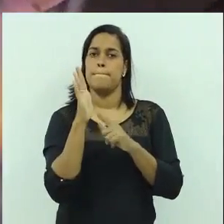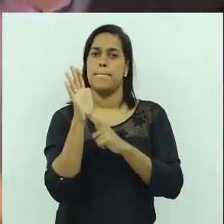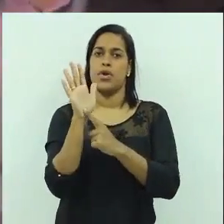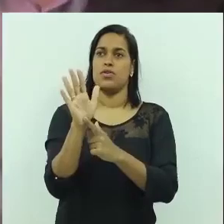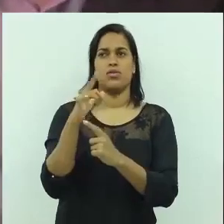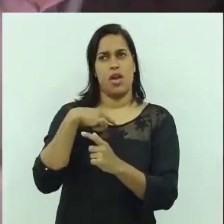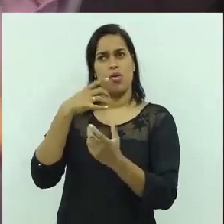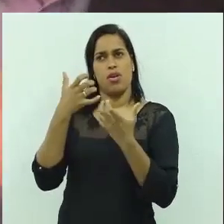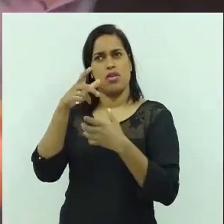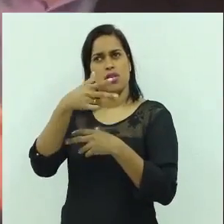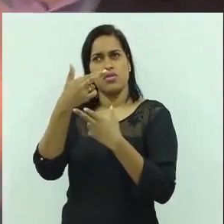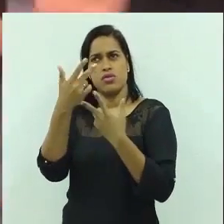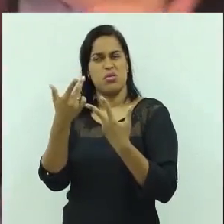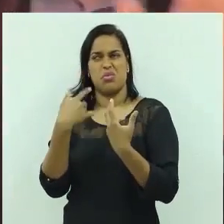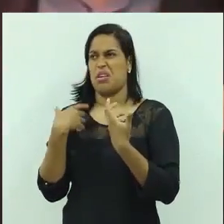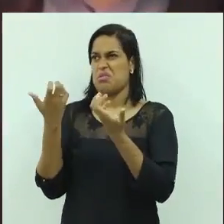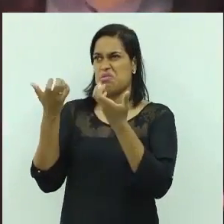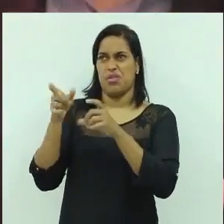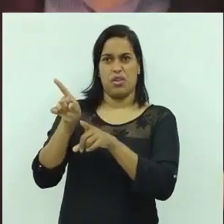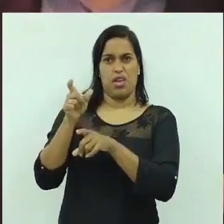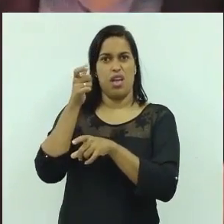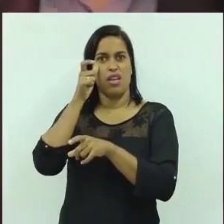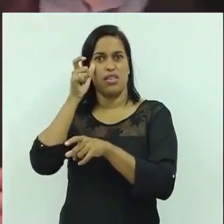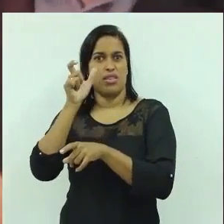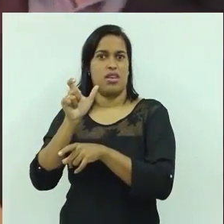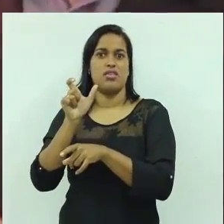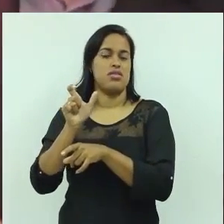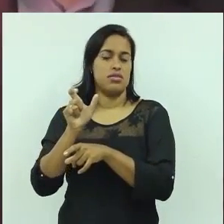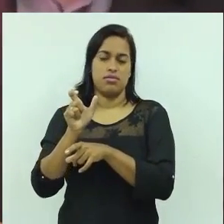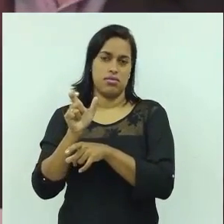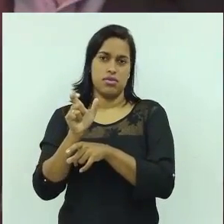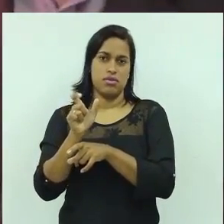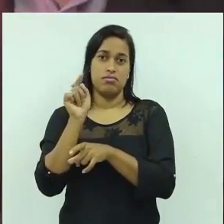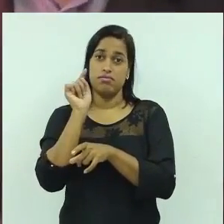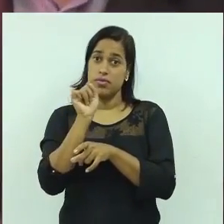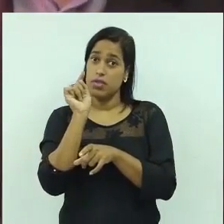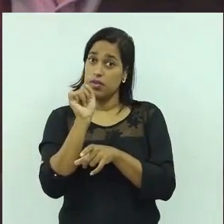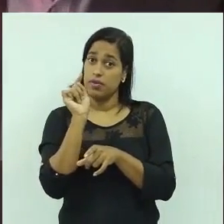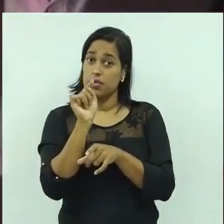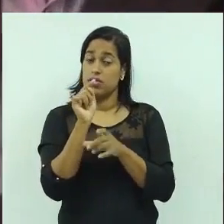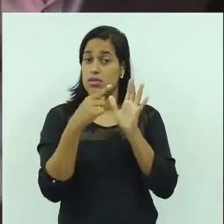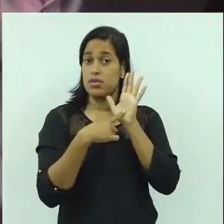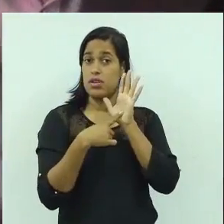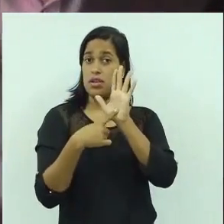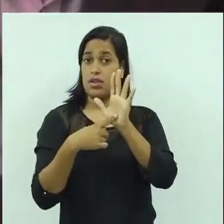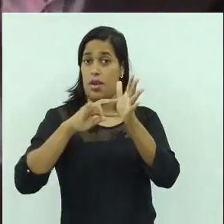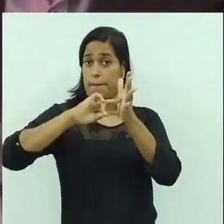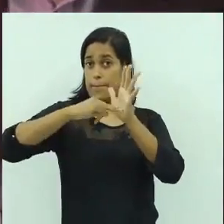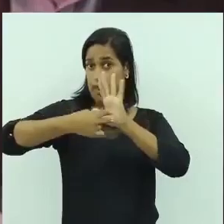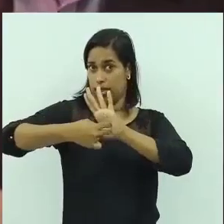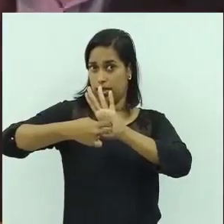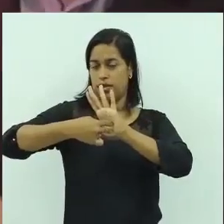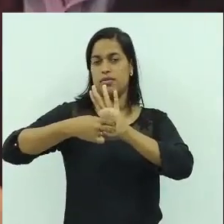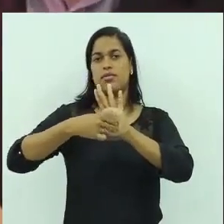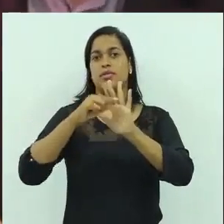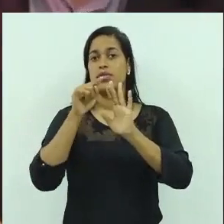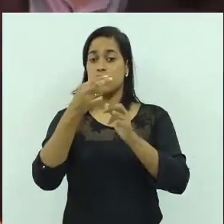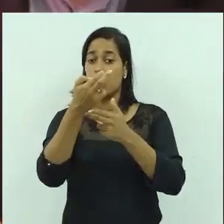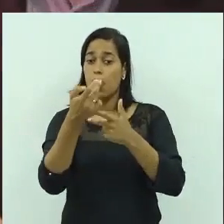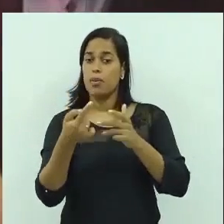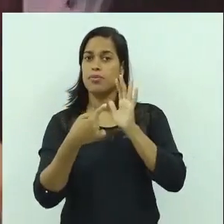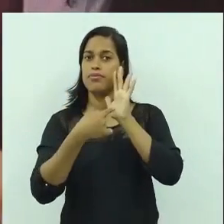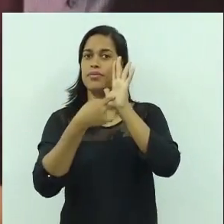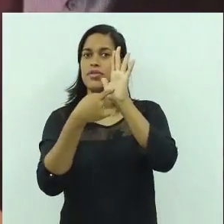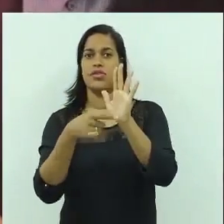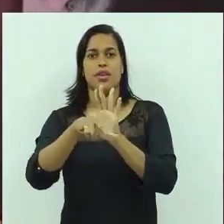vou levar esse objeto. Outros dizem: não achei interessante. Então, você está sendo ali, metaforicamente, um objeto de